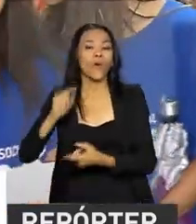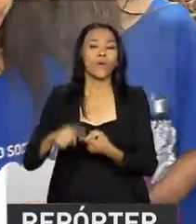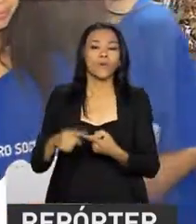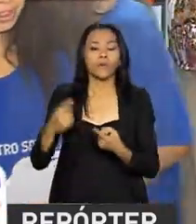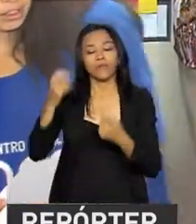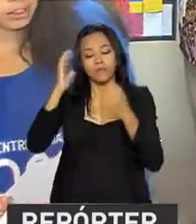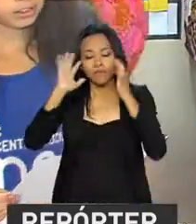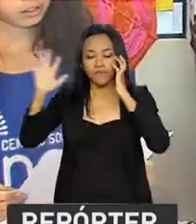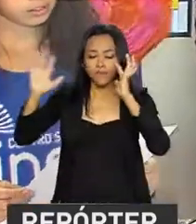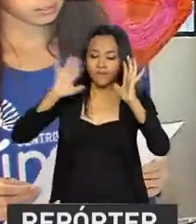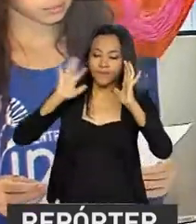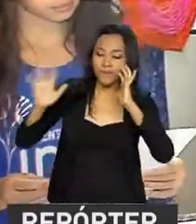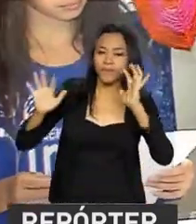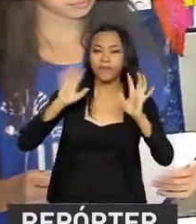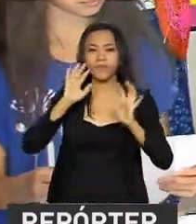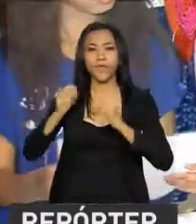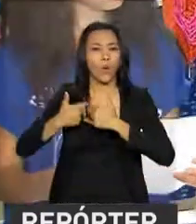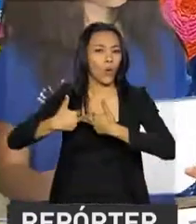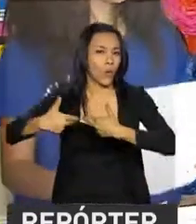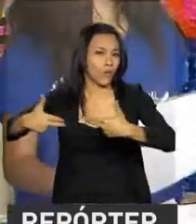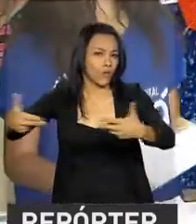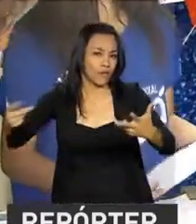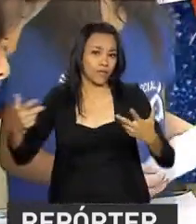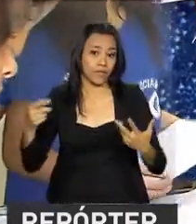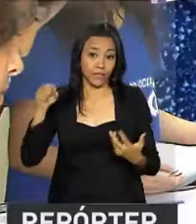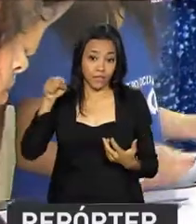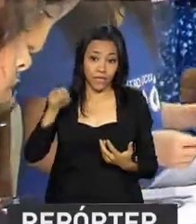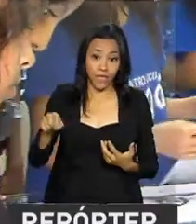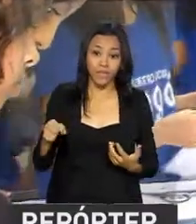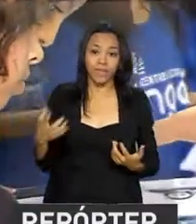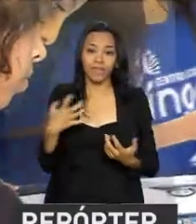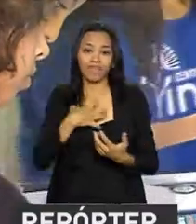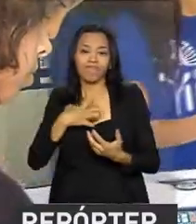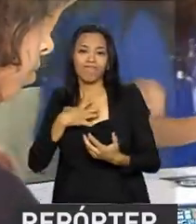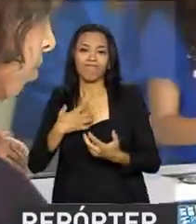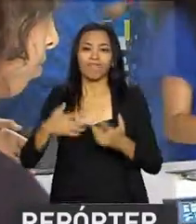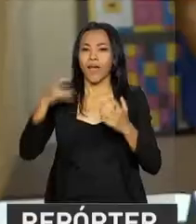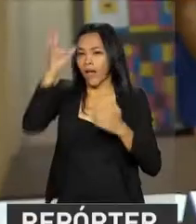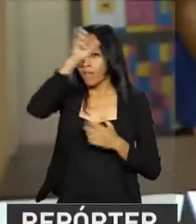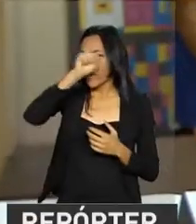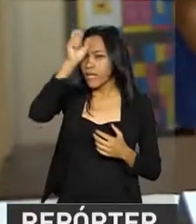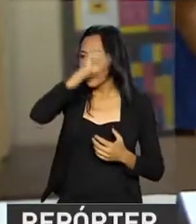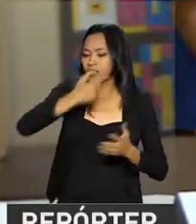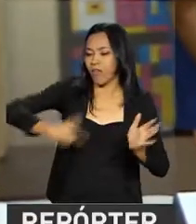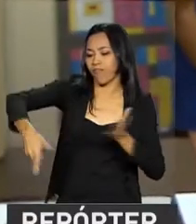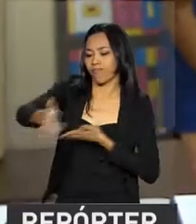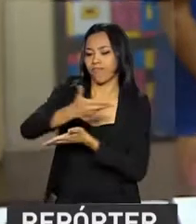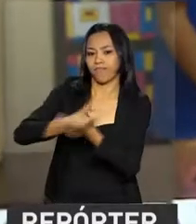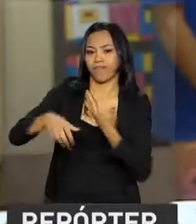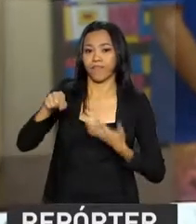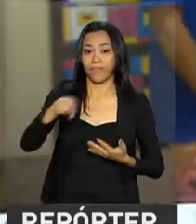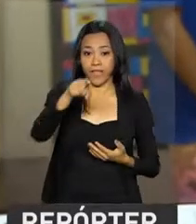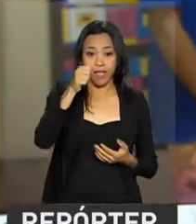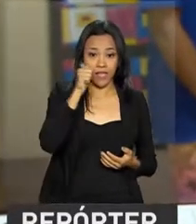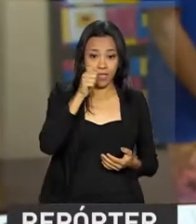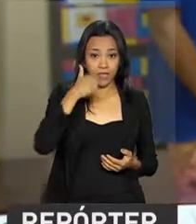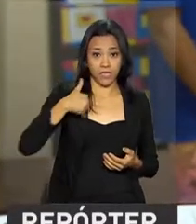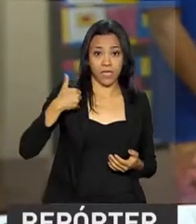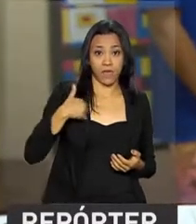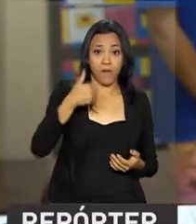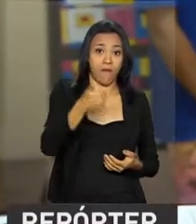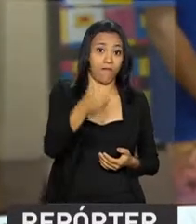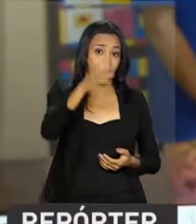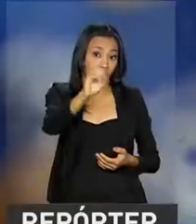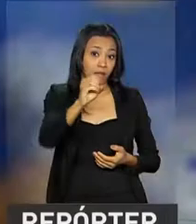Elevam a imaginação ao último nível e por aqui se divertem e aprendem. A pequena Lara, de 10 anos,